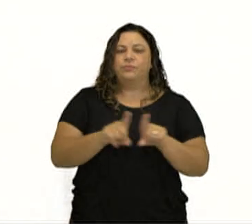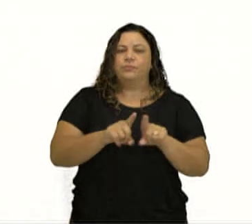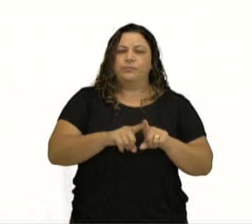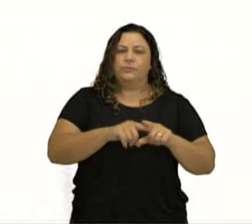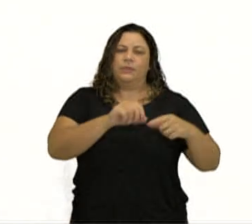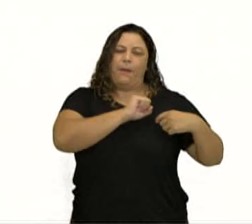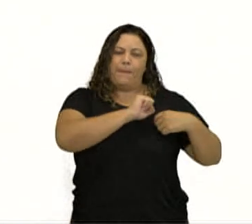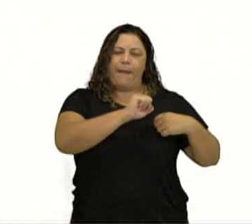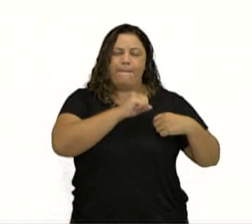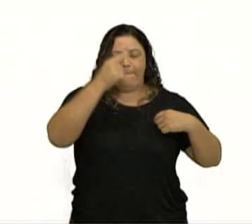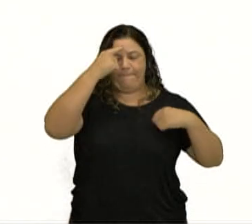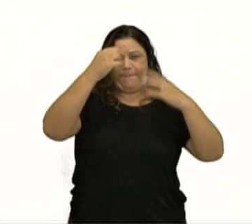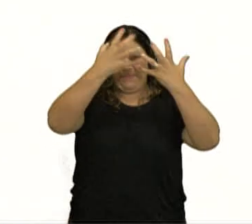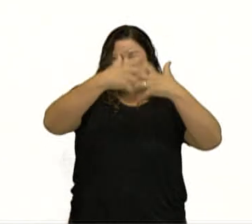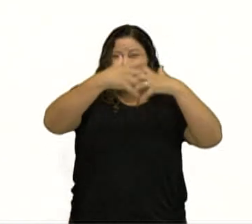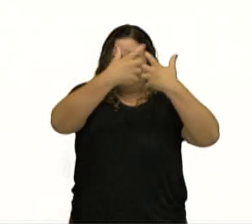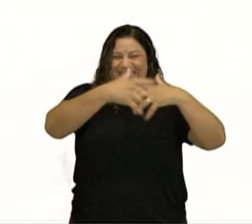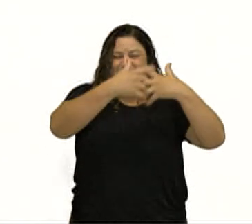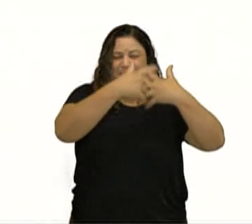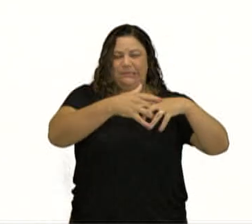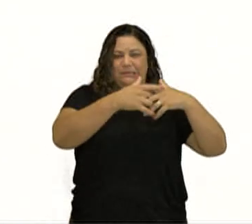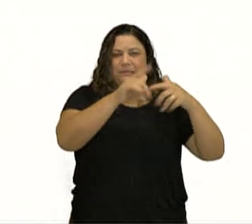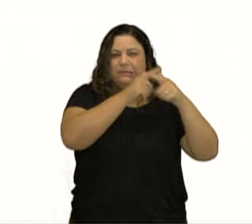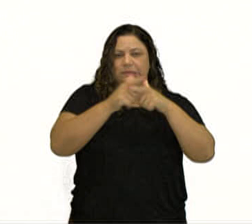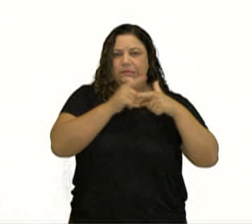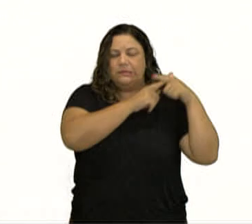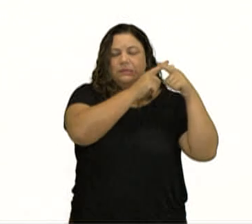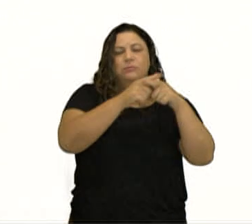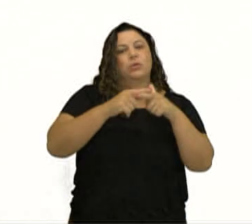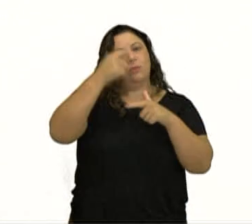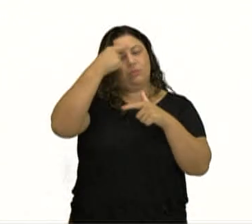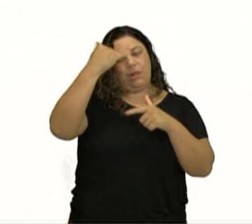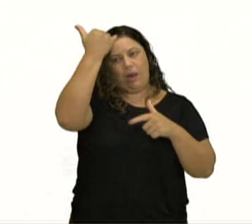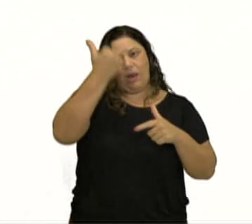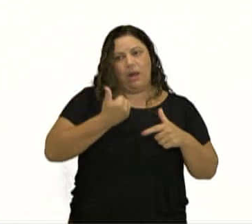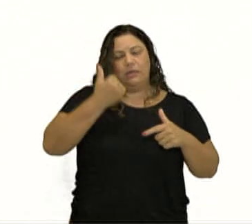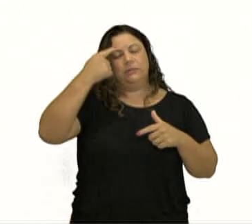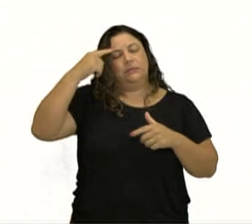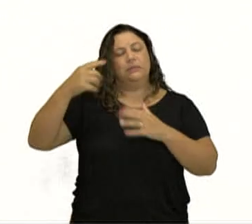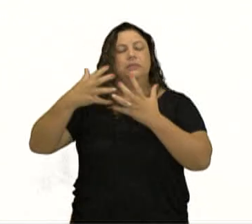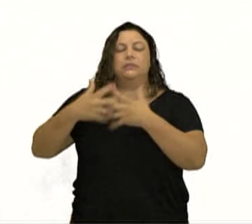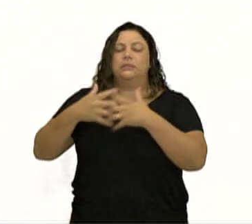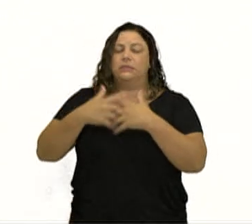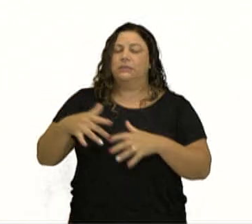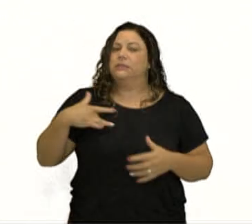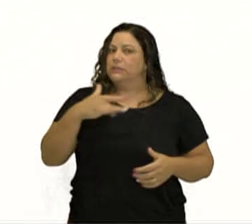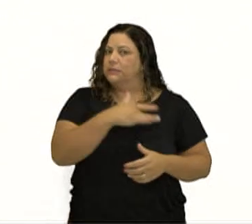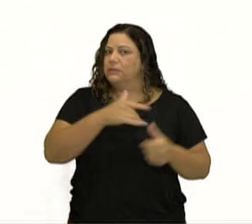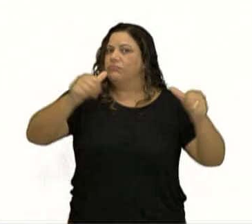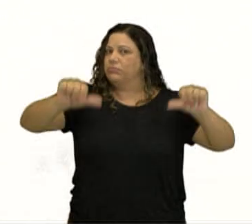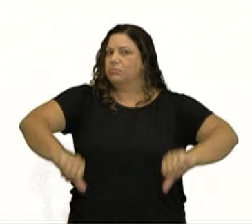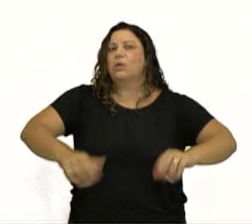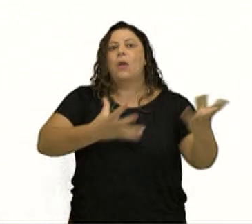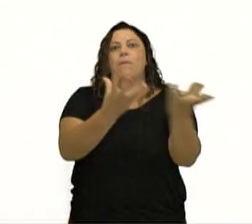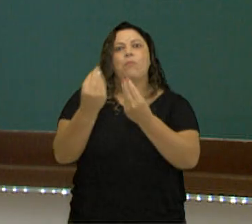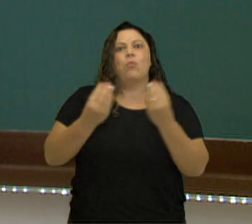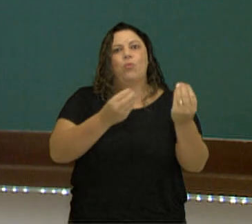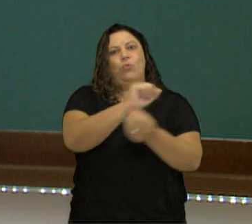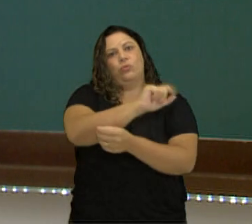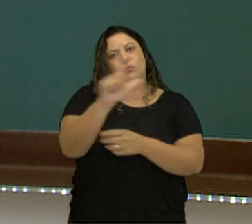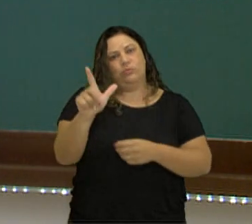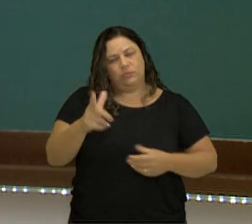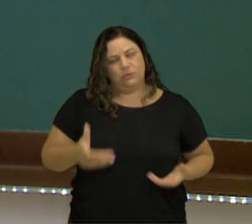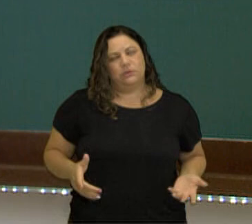vascular cerebral. Olha quantas consequências nós temos de saúde se ingerirmos muito